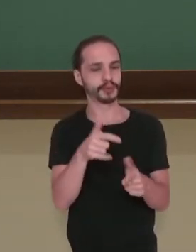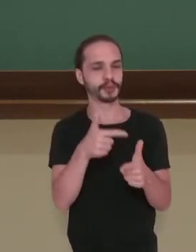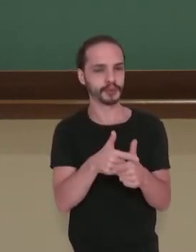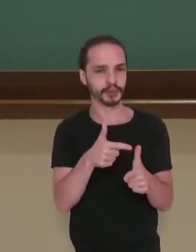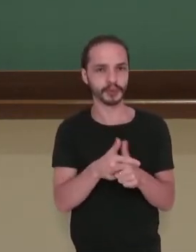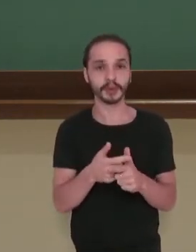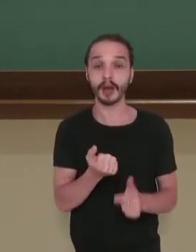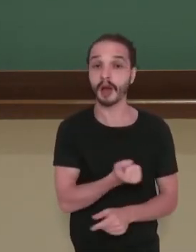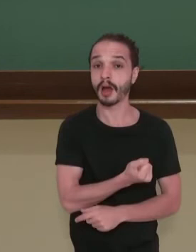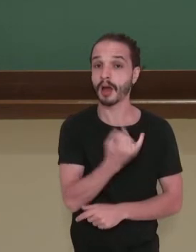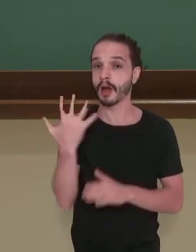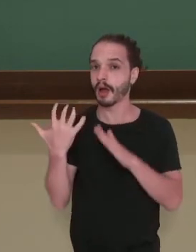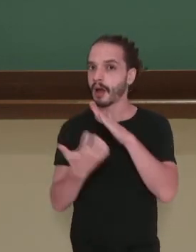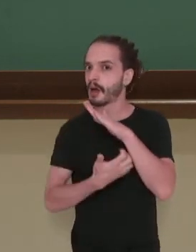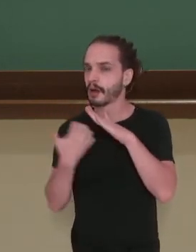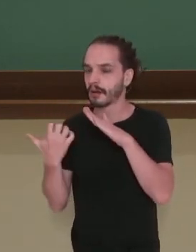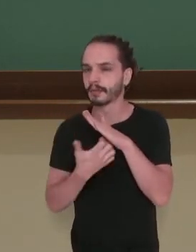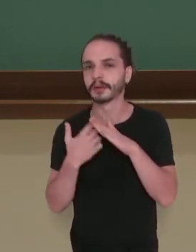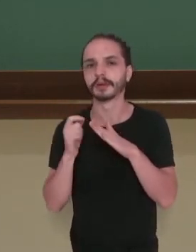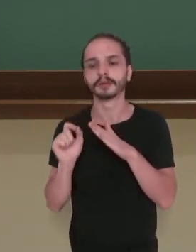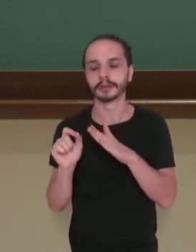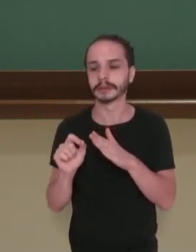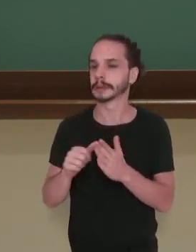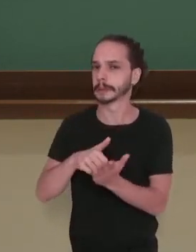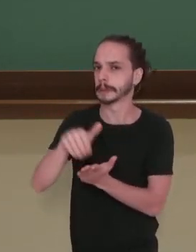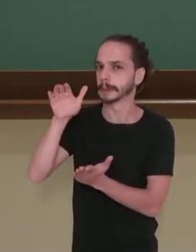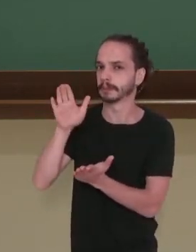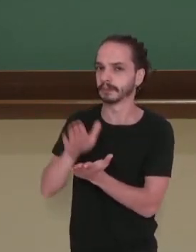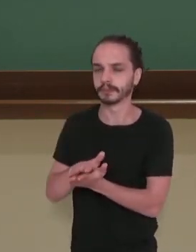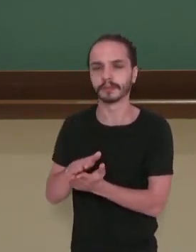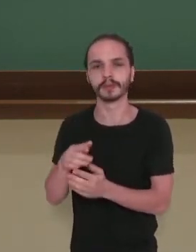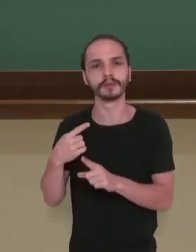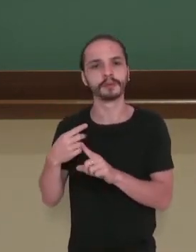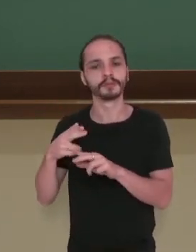Algumas empresas, inclusive, foram penalizadas,